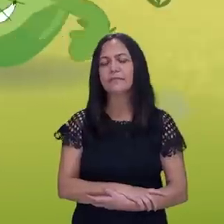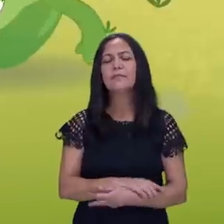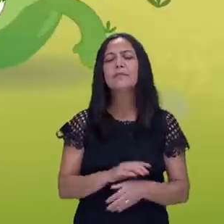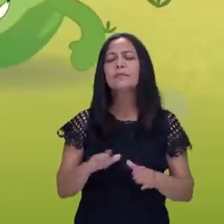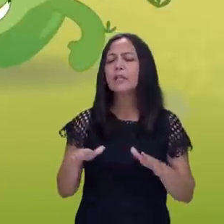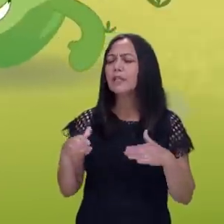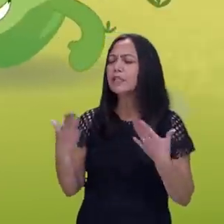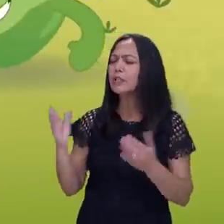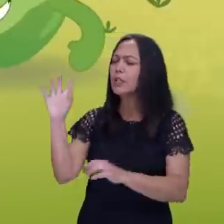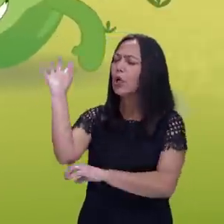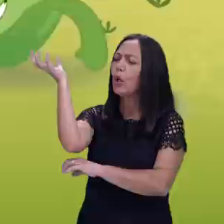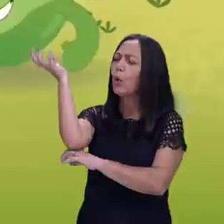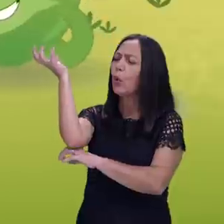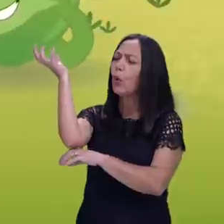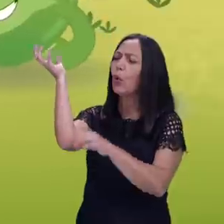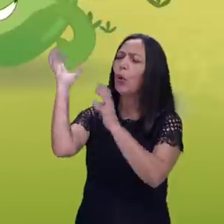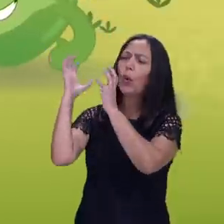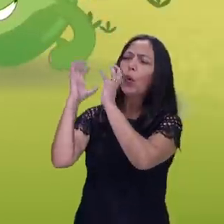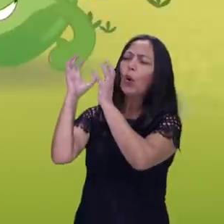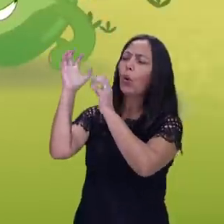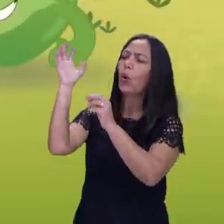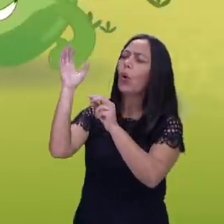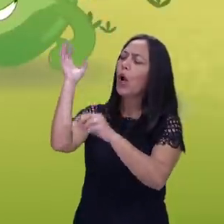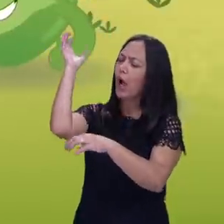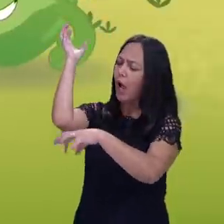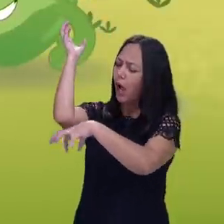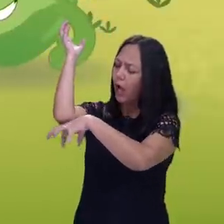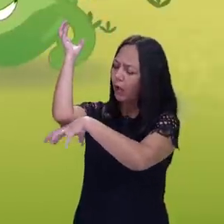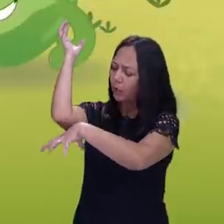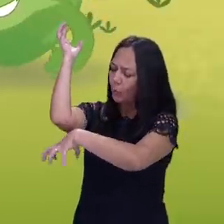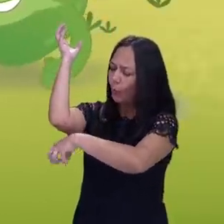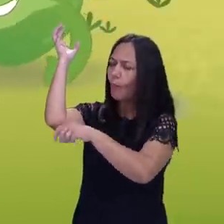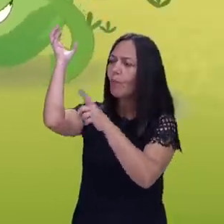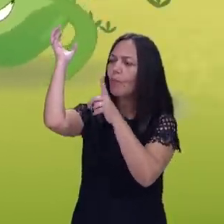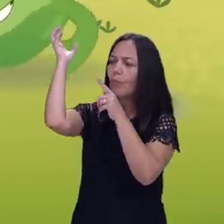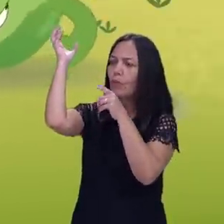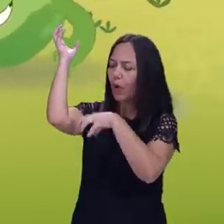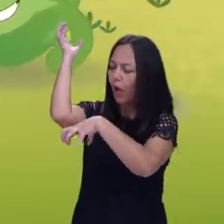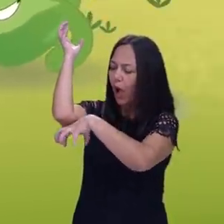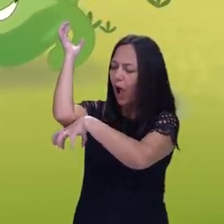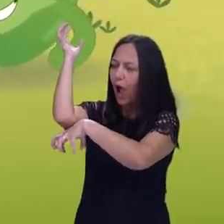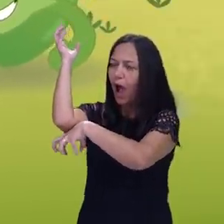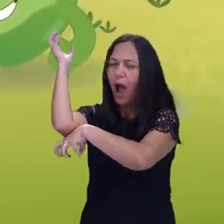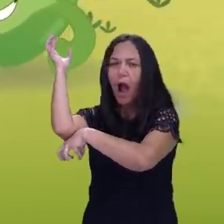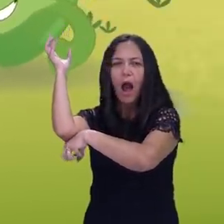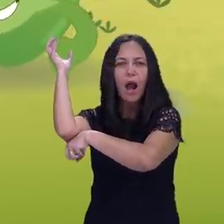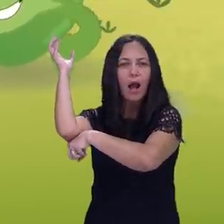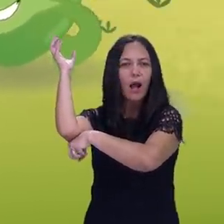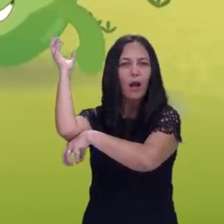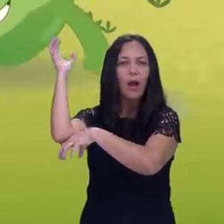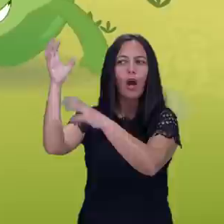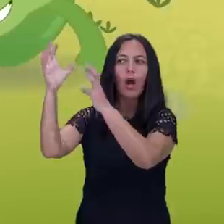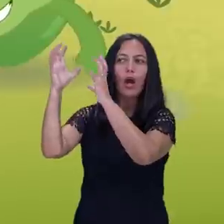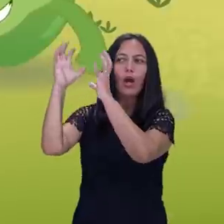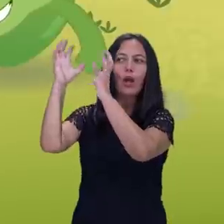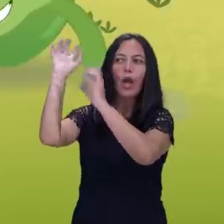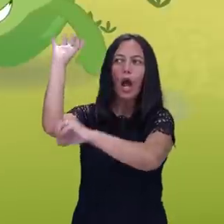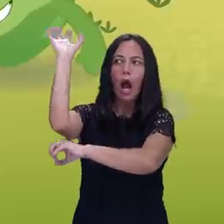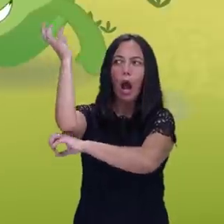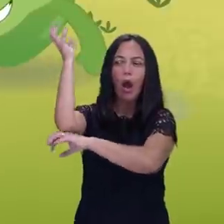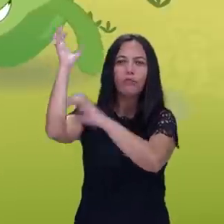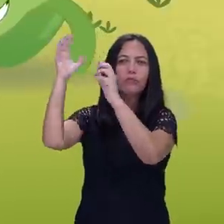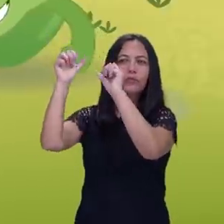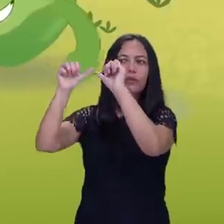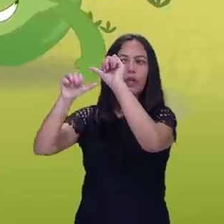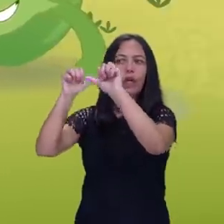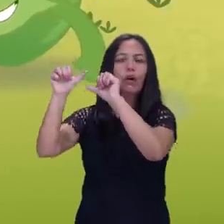Então o coqueiro usa as raízes para puxar a água da terra. E o coqueiro transforma a água